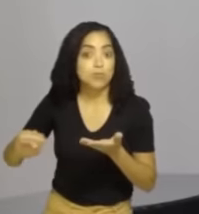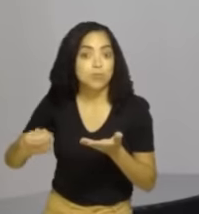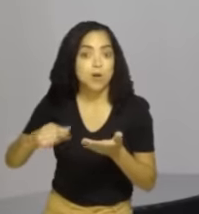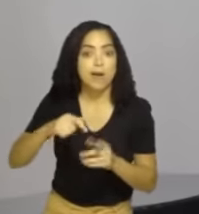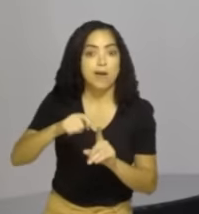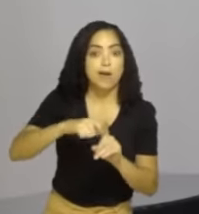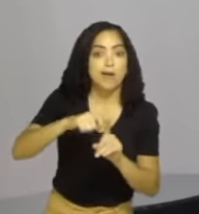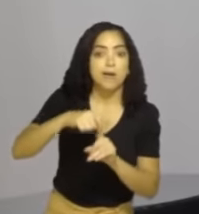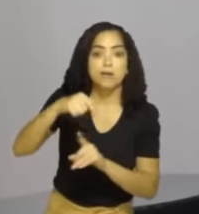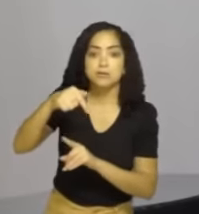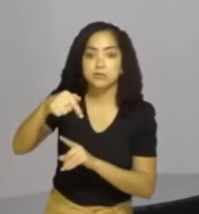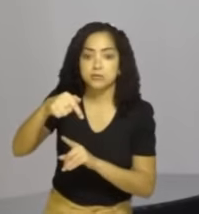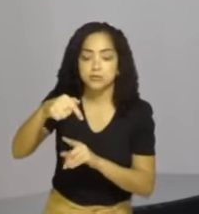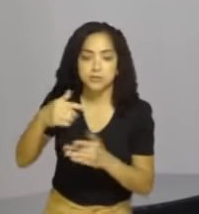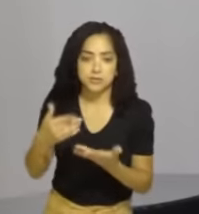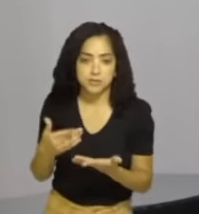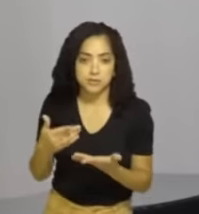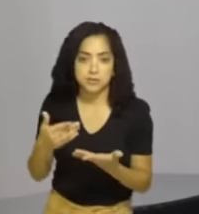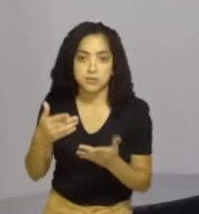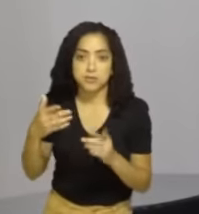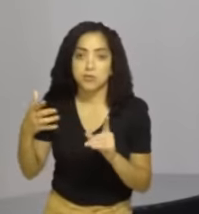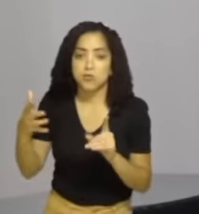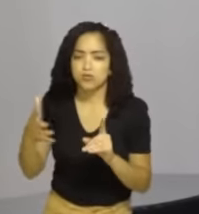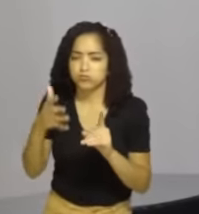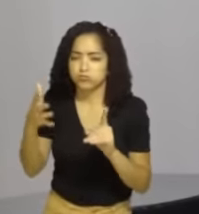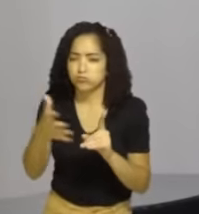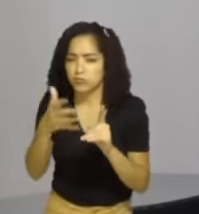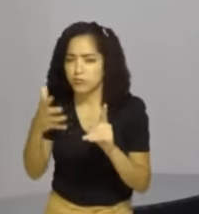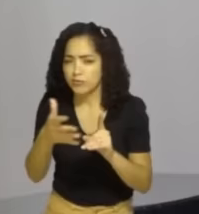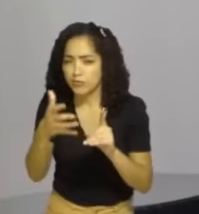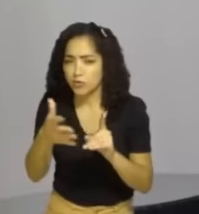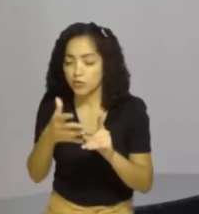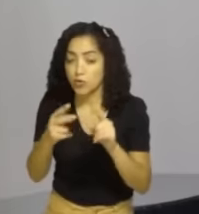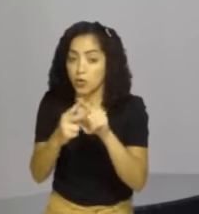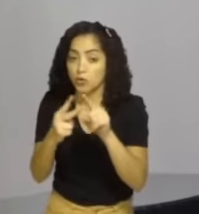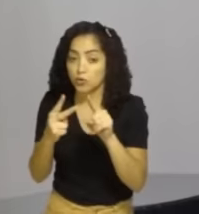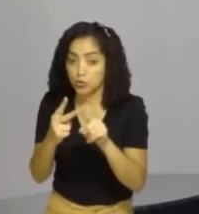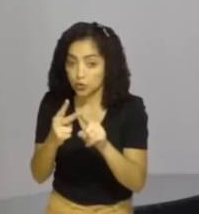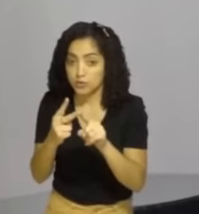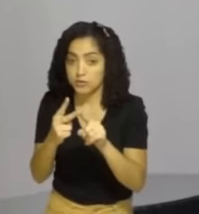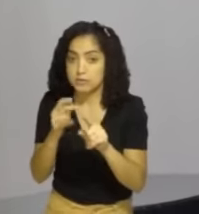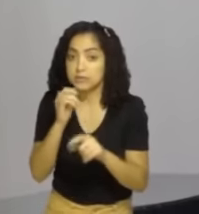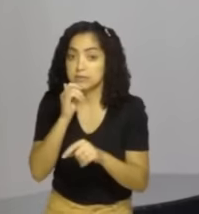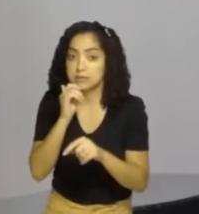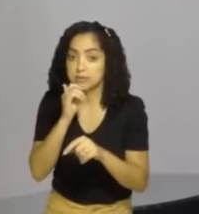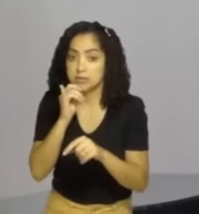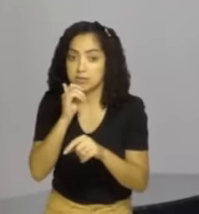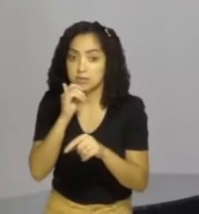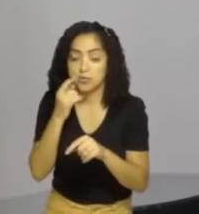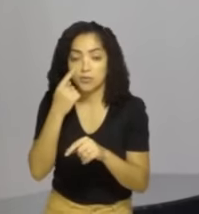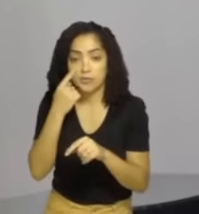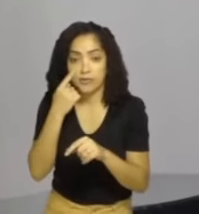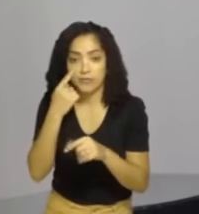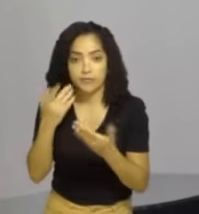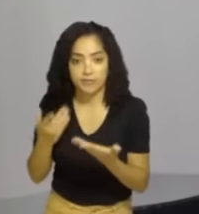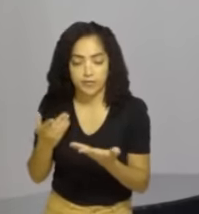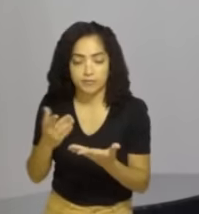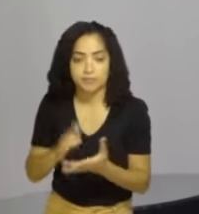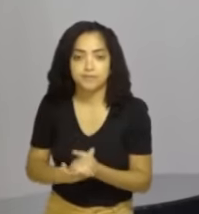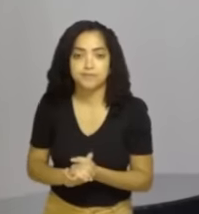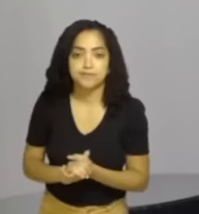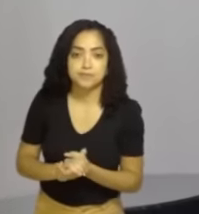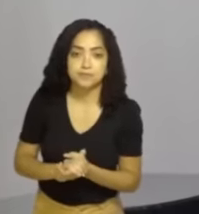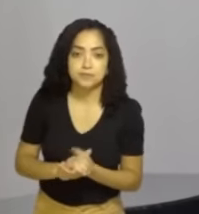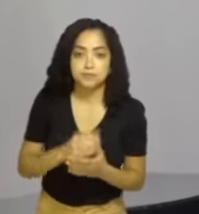influência da mídia é imprevisível. Eu trouxe 2 exemplos históricos para os senhores, alguns até muito engraçados. Por exemplo,